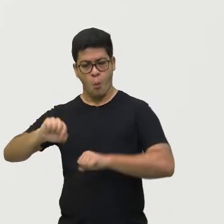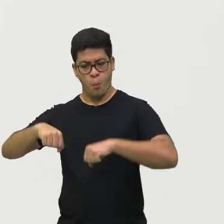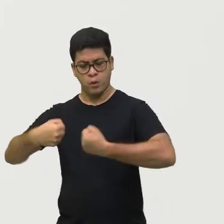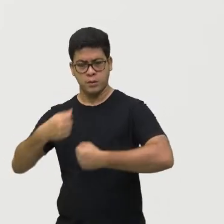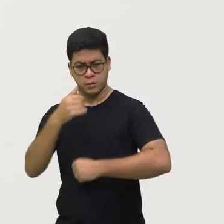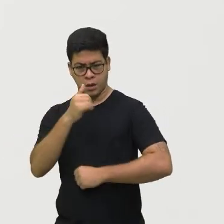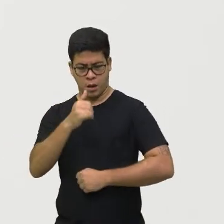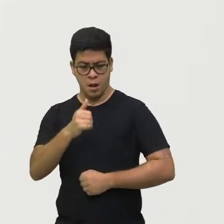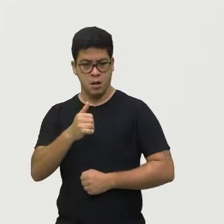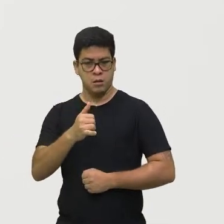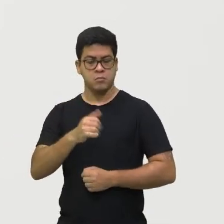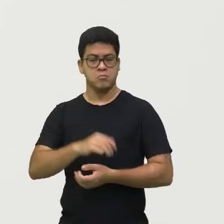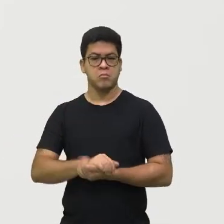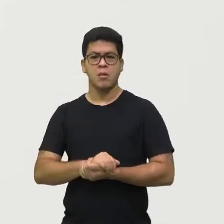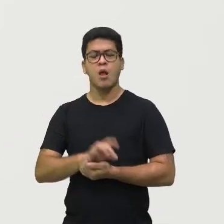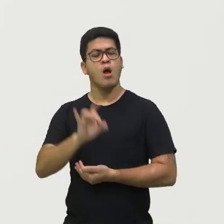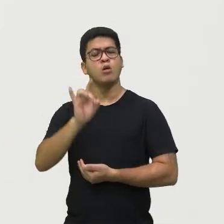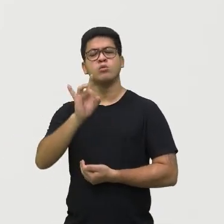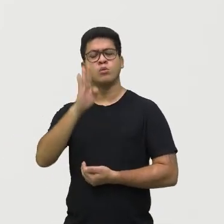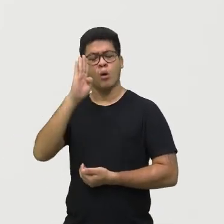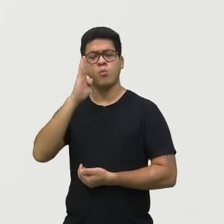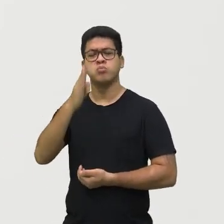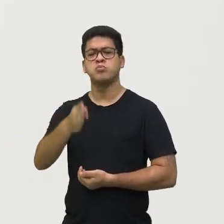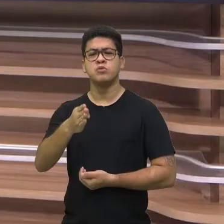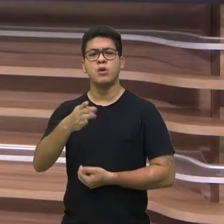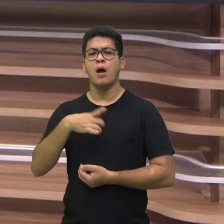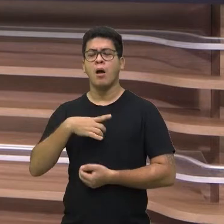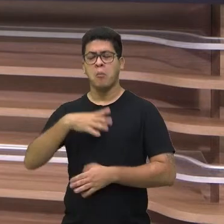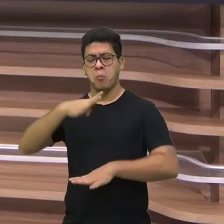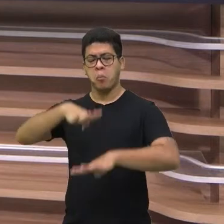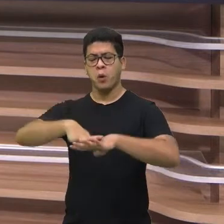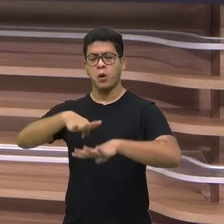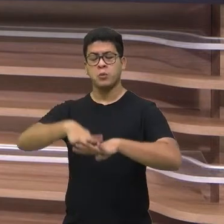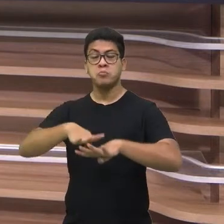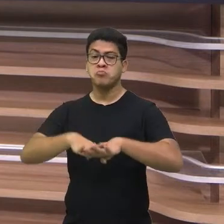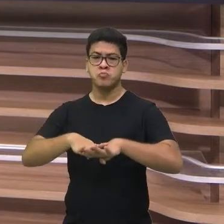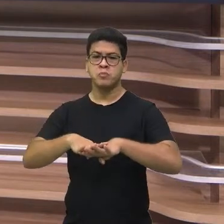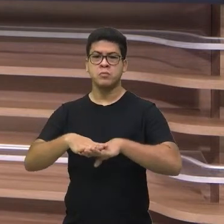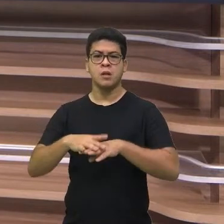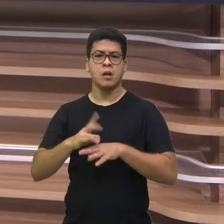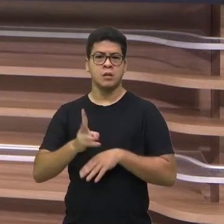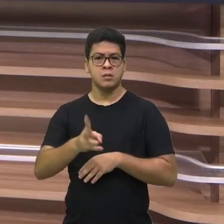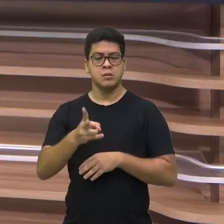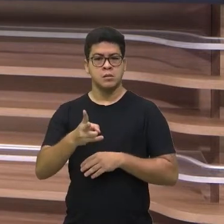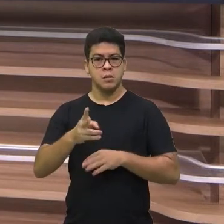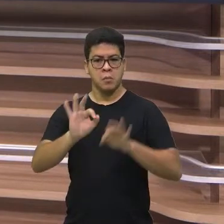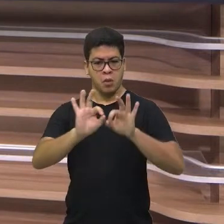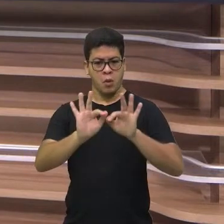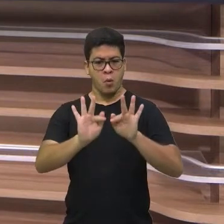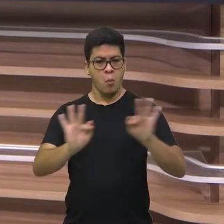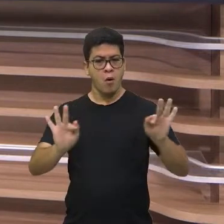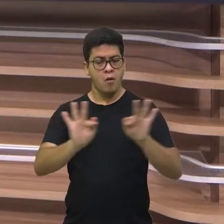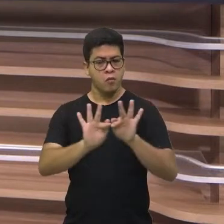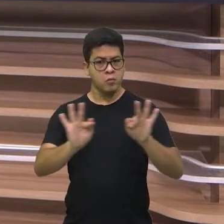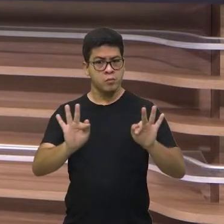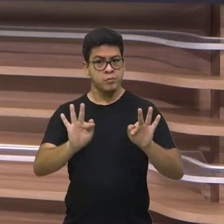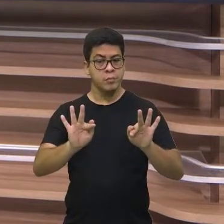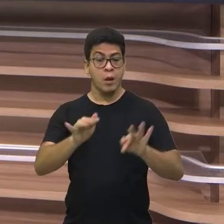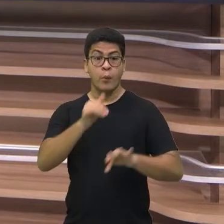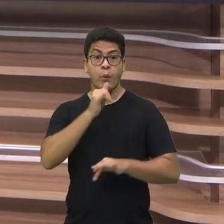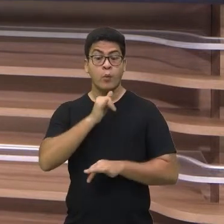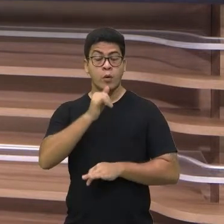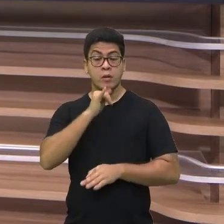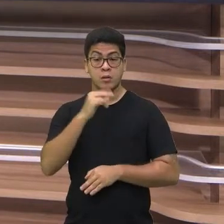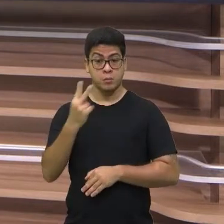Então, aí veja que é só aplicação direta da equação matemática do potencial elétrico. E agora vamos ver o exemplo número 2.